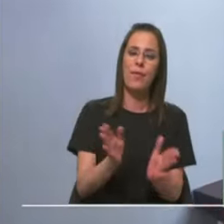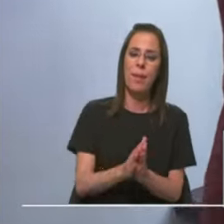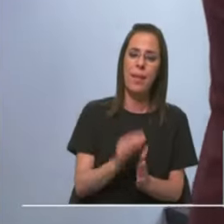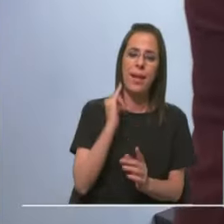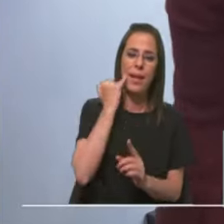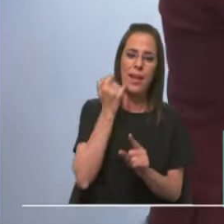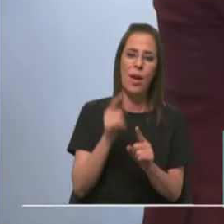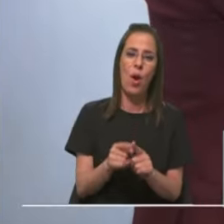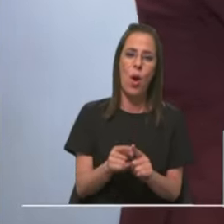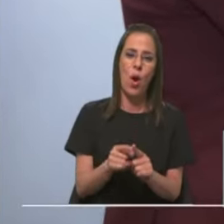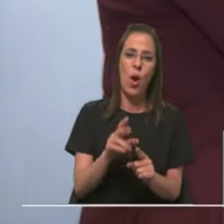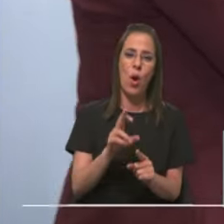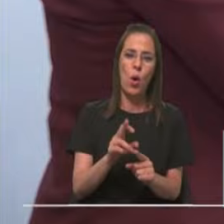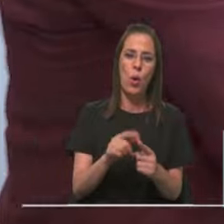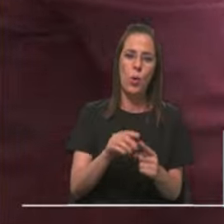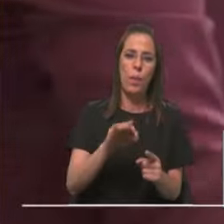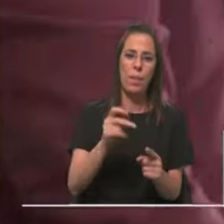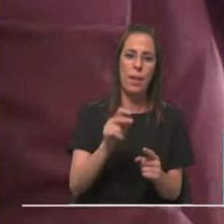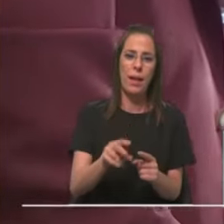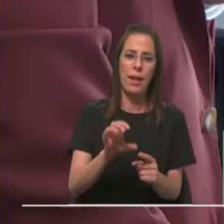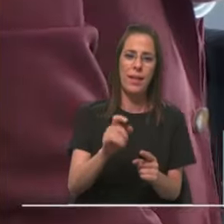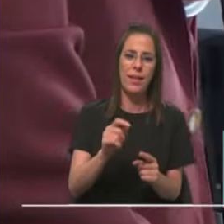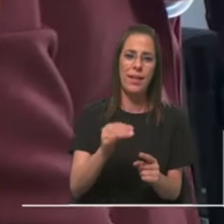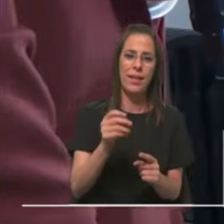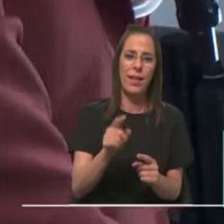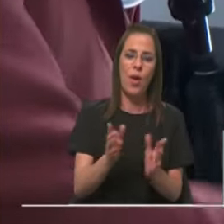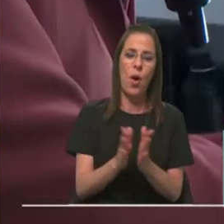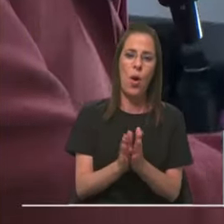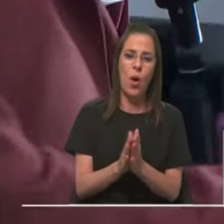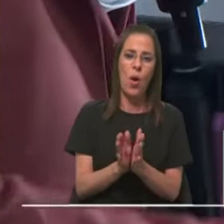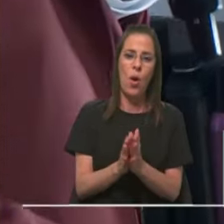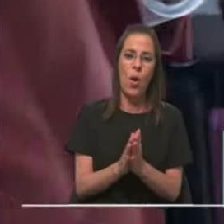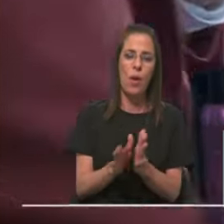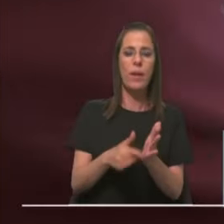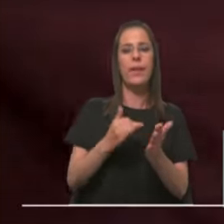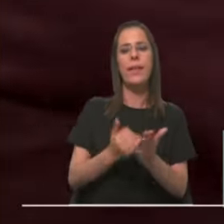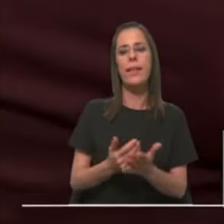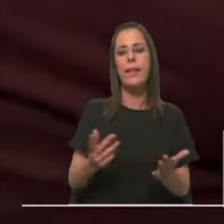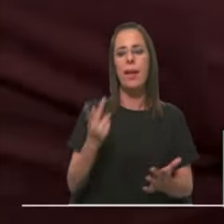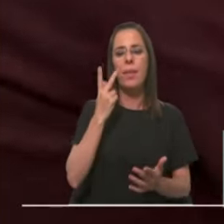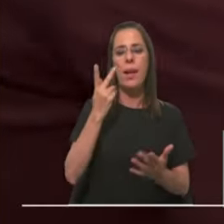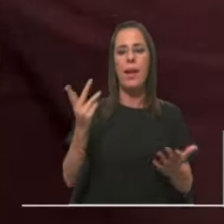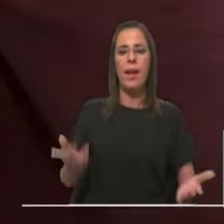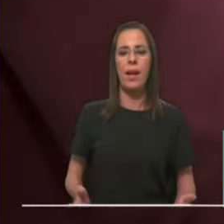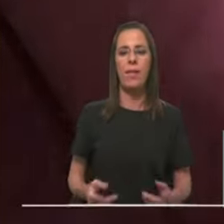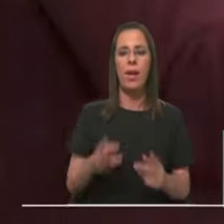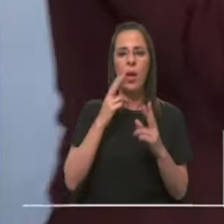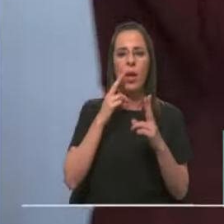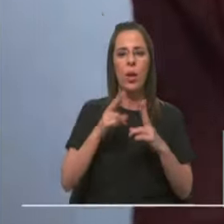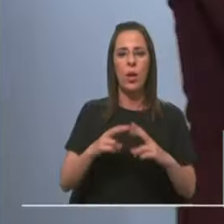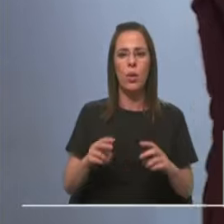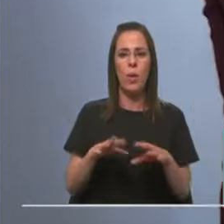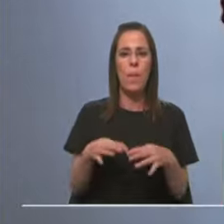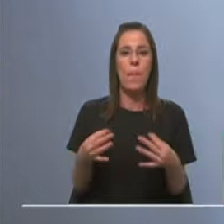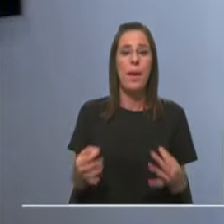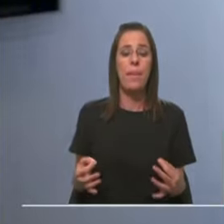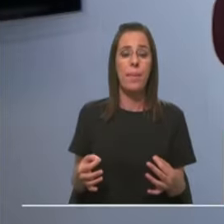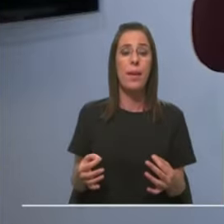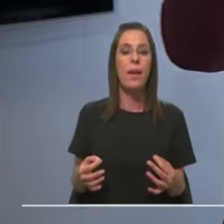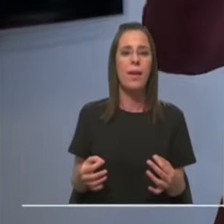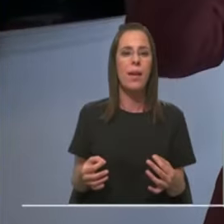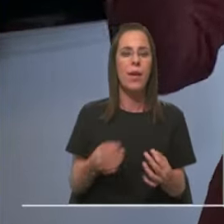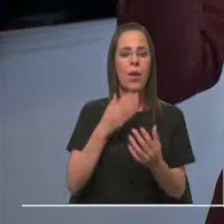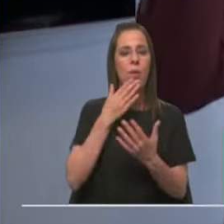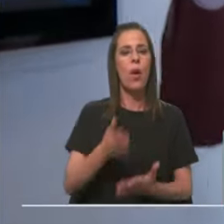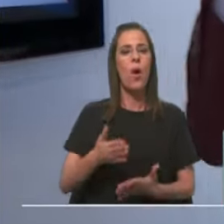Diana. Olha o Rodrigo, olha a Pilar, olha o César, aqui estão eles, sempre presentes na vida. E vim descobrir aqui uma prenda que